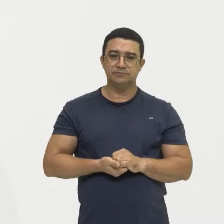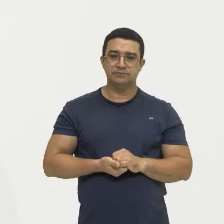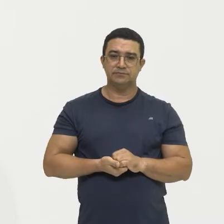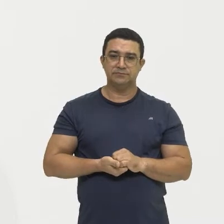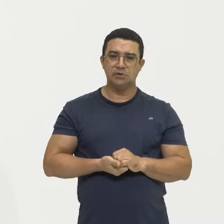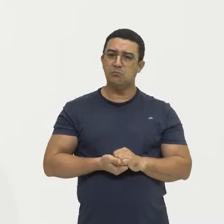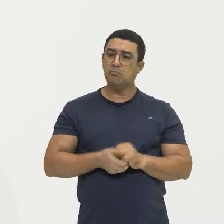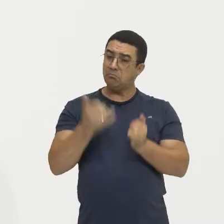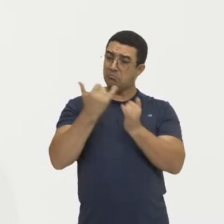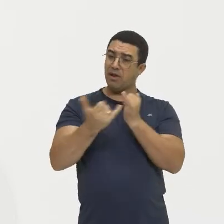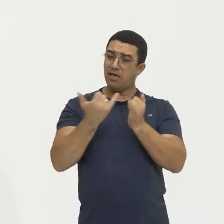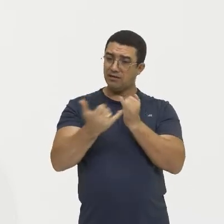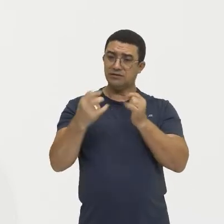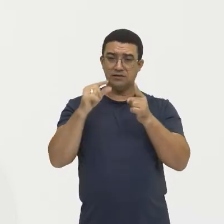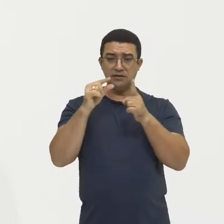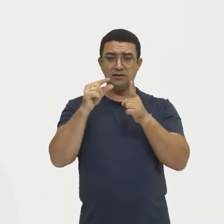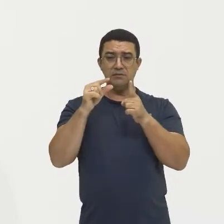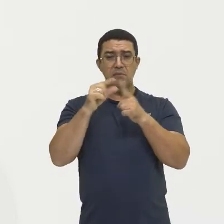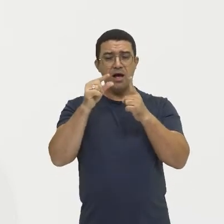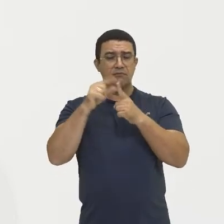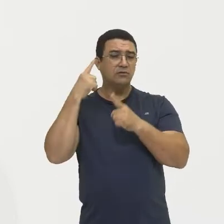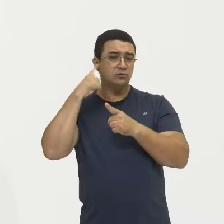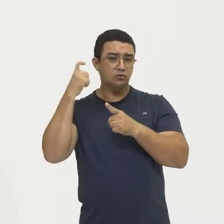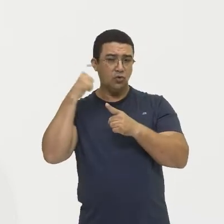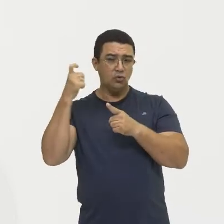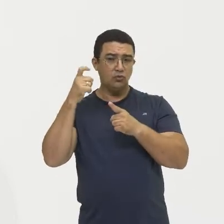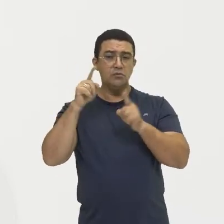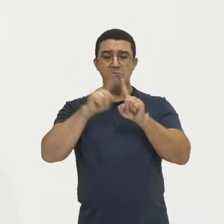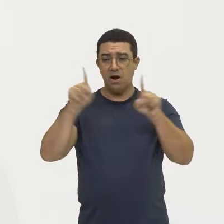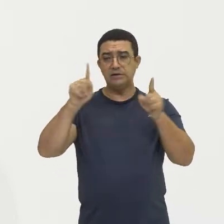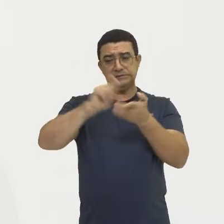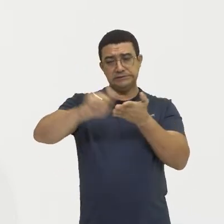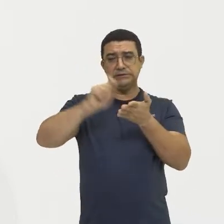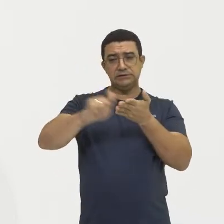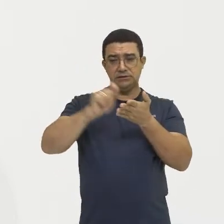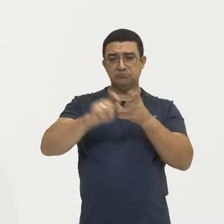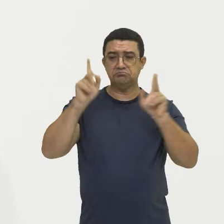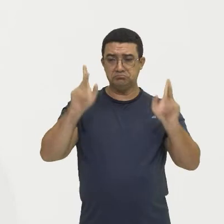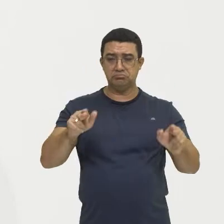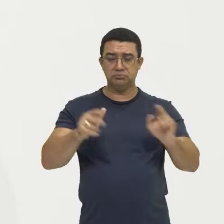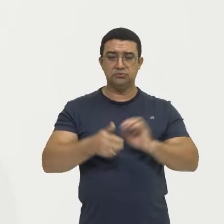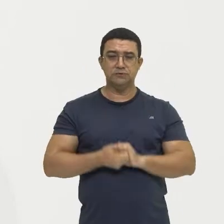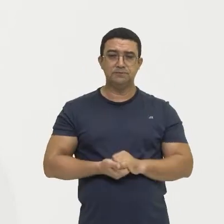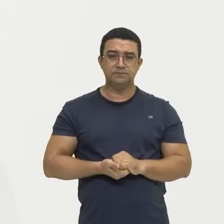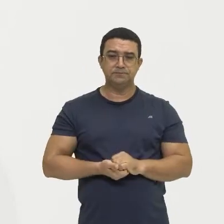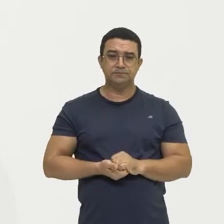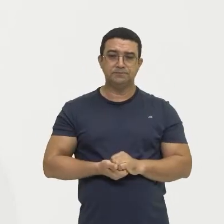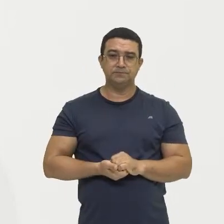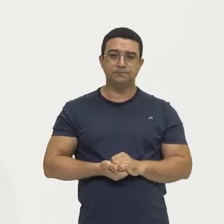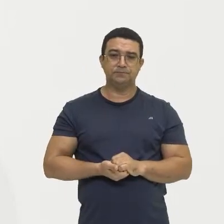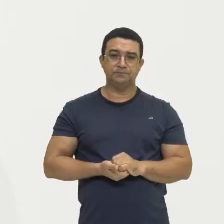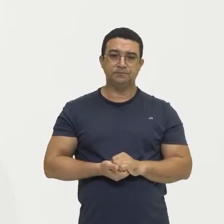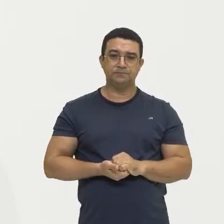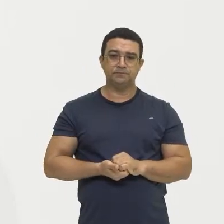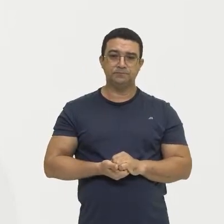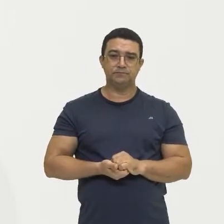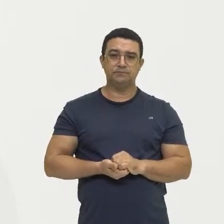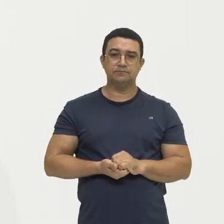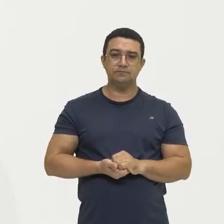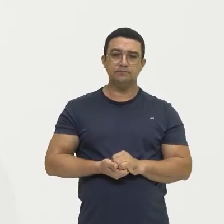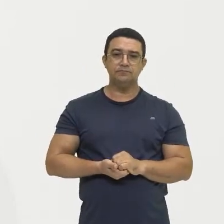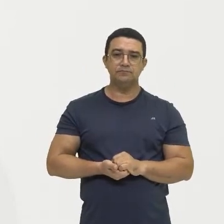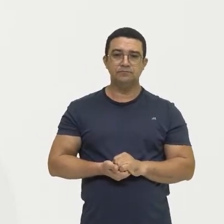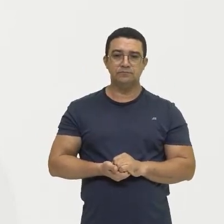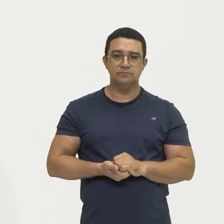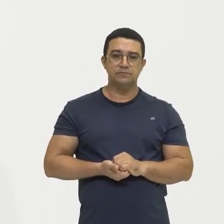mais fechado. Mas a escrita está igual, não é verdade? Então, aqui nós temos, ó, mais uma vez, rimas